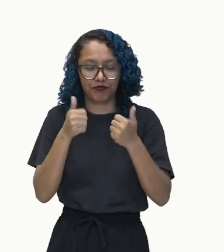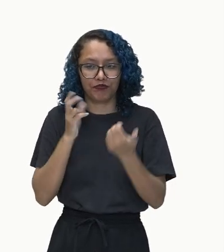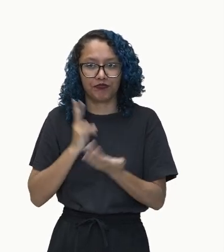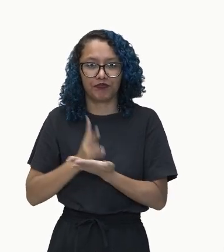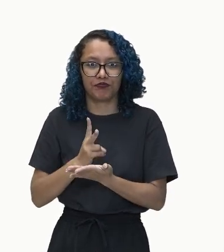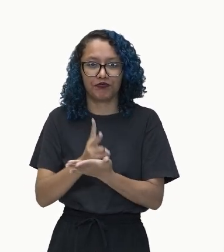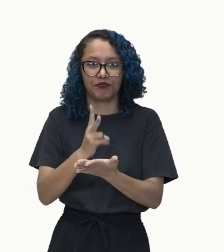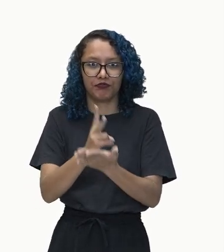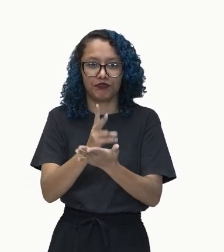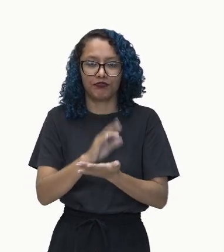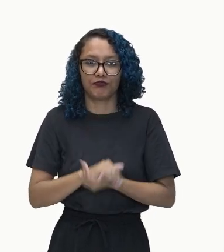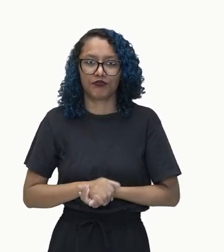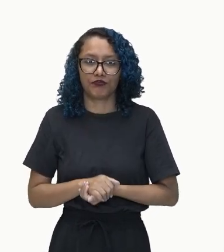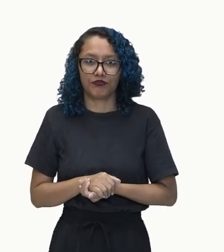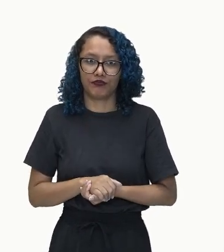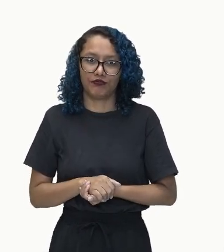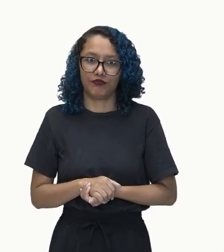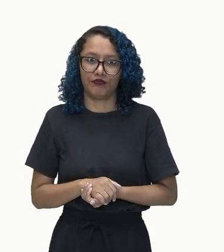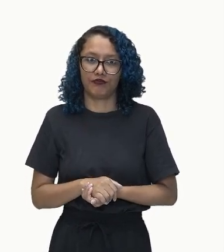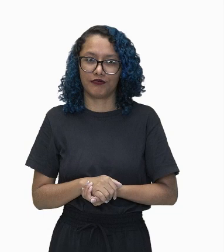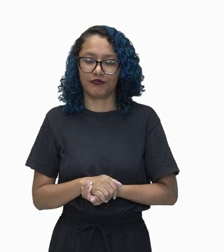frase bonita aí que nós trouxemos para você.